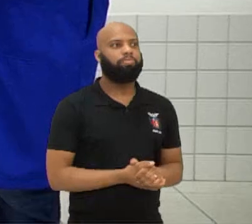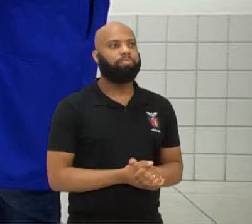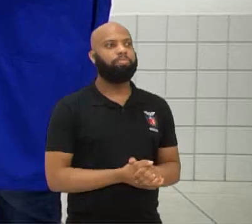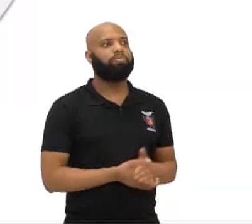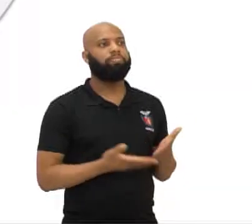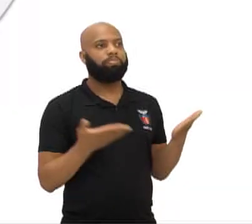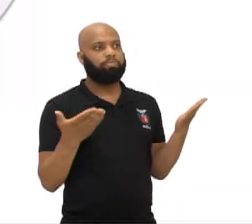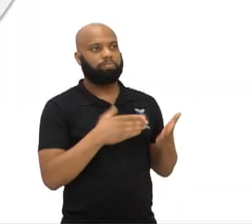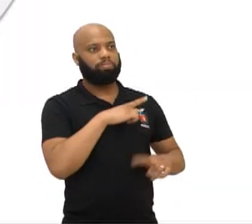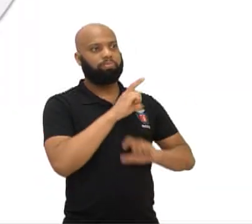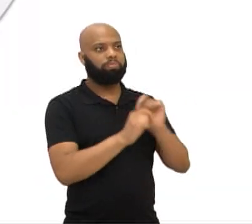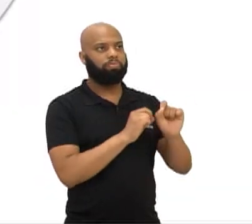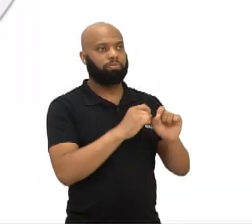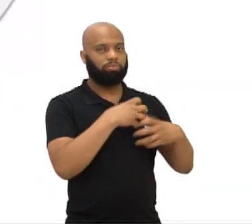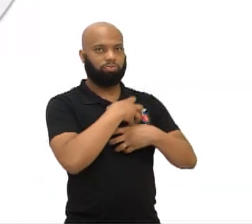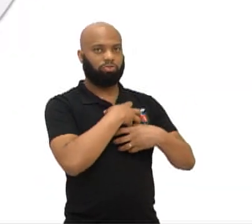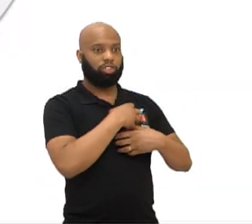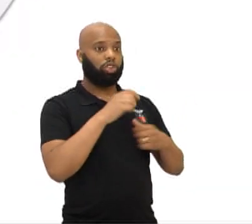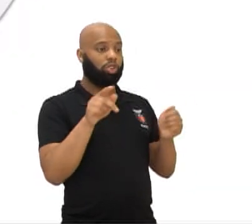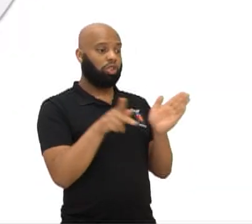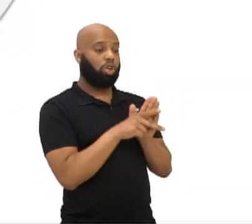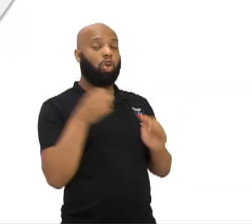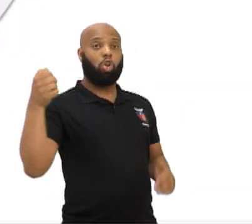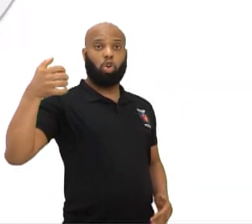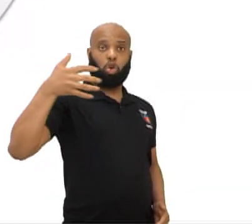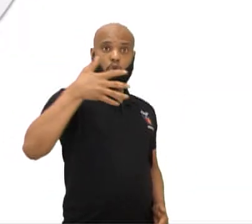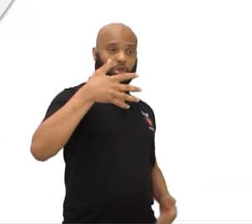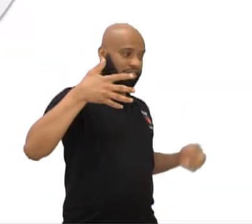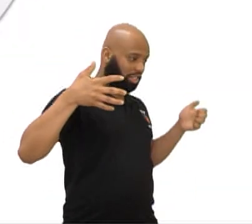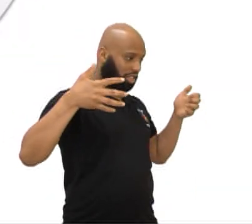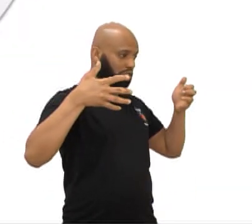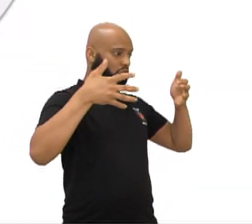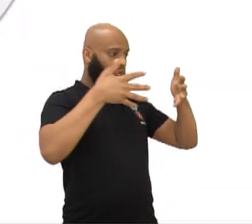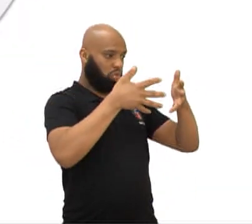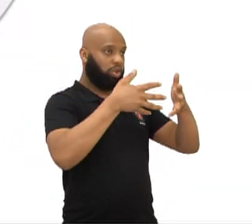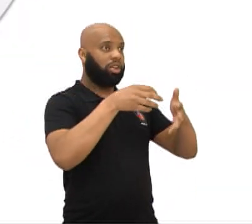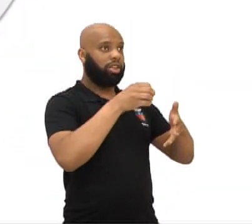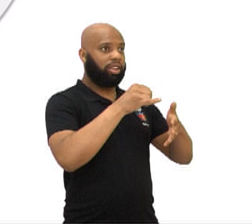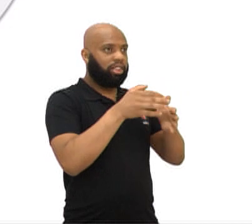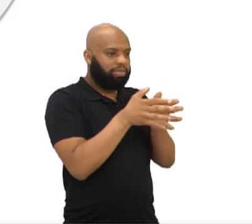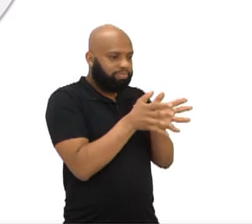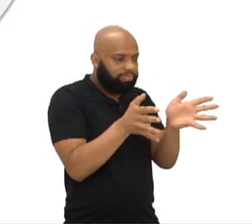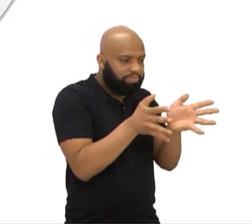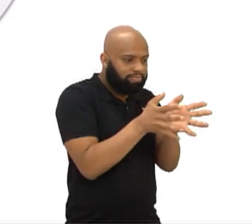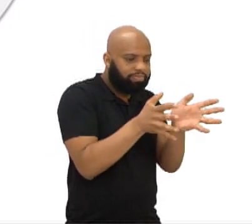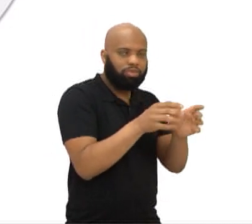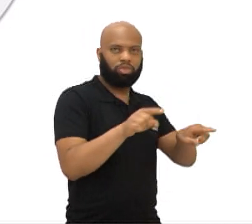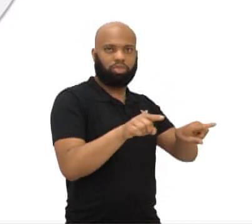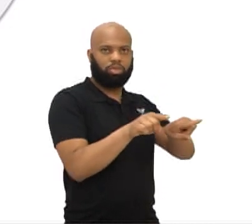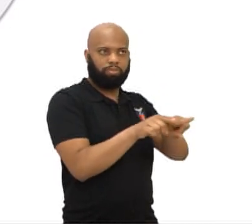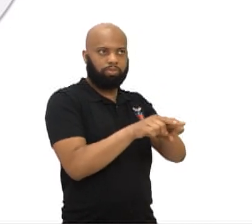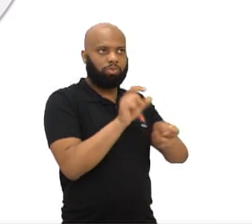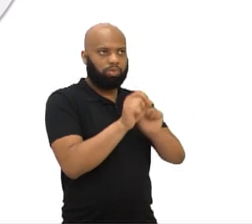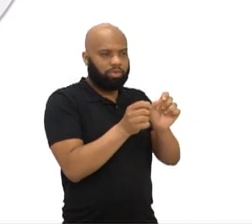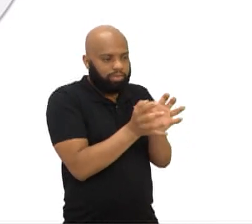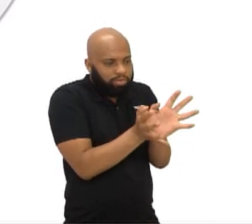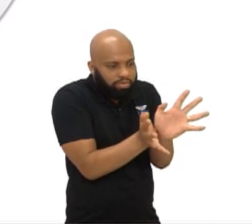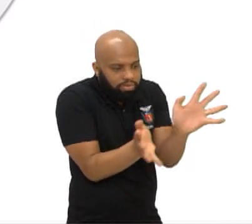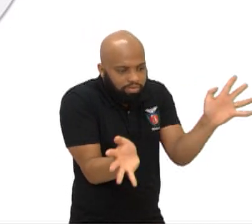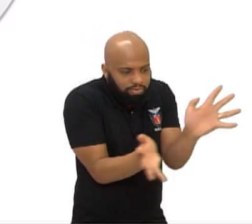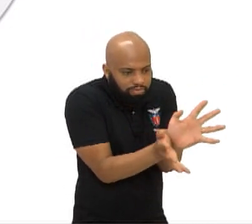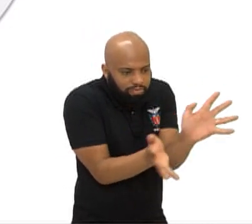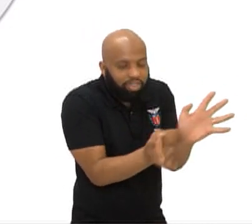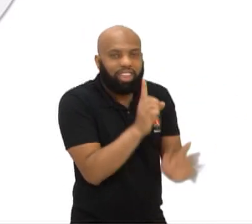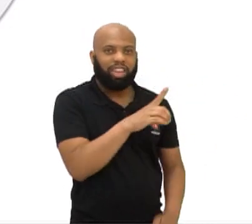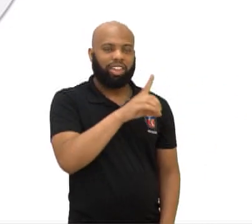Então aqui você vai ter a concentração do feixe luminoso. Percebam que quando você vai abrir um pouquinho o conceito ali, você vai divergir, a lente é definida